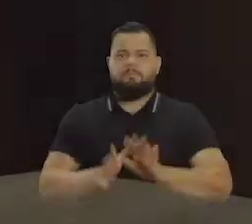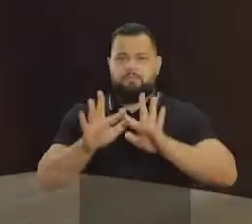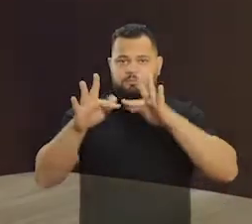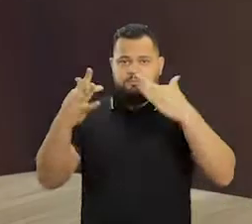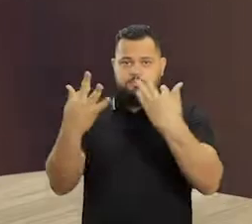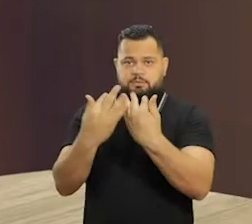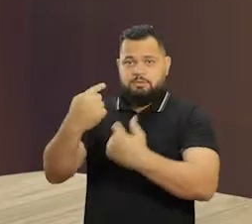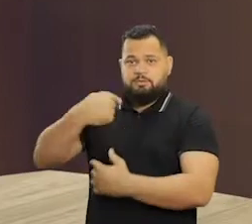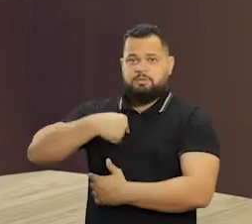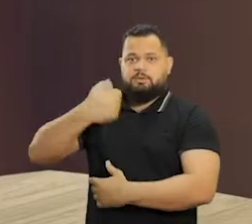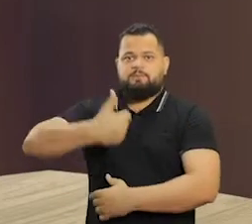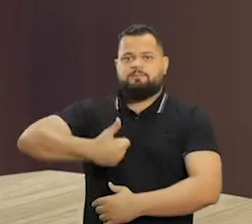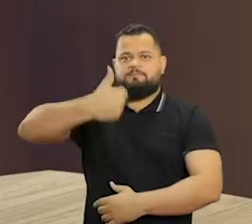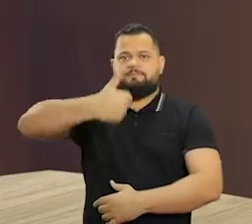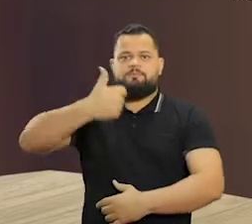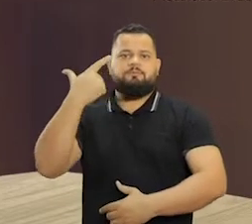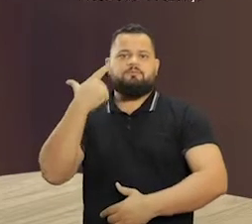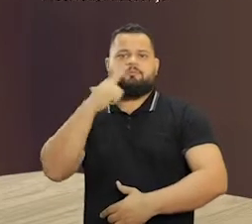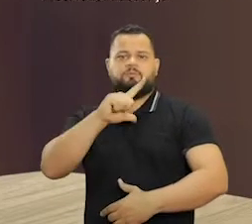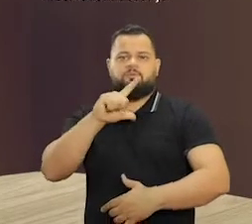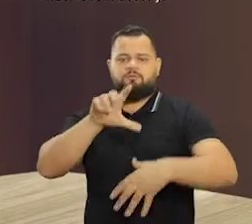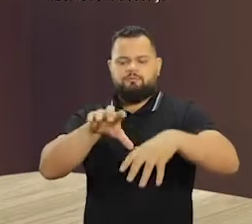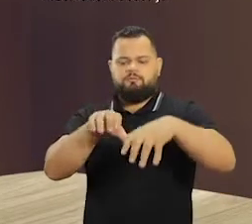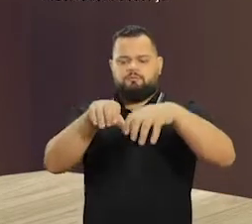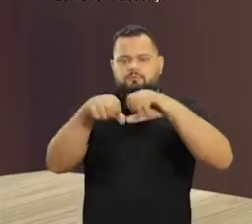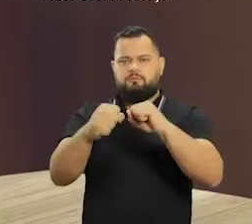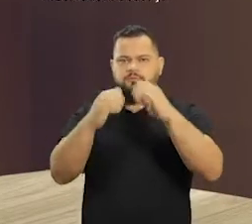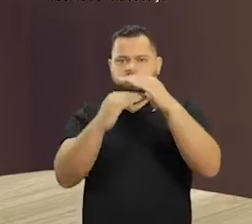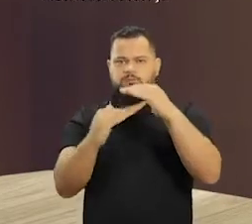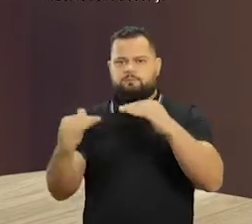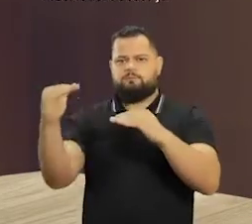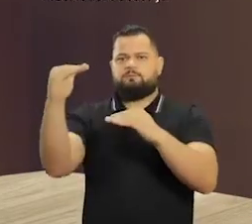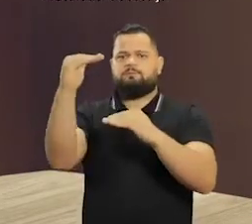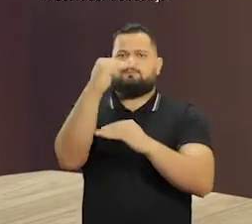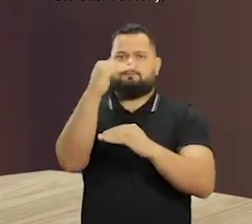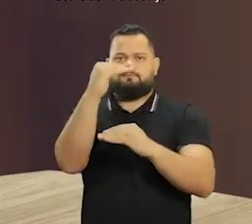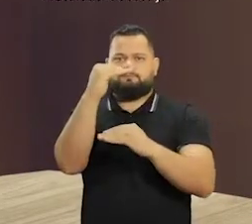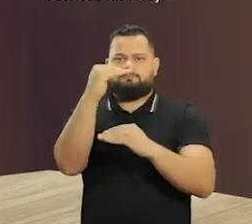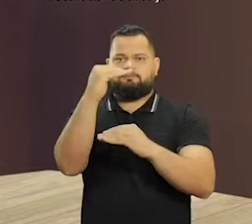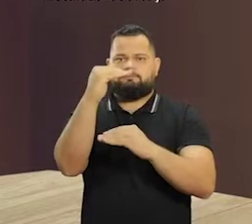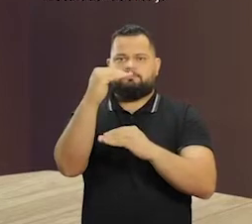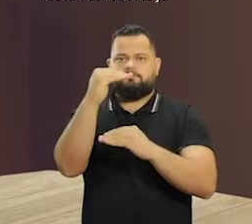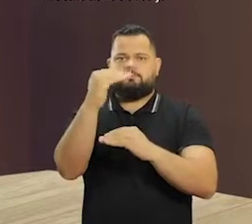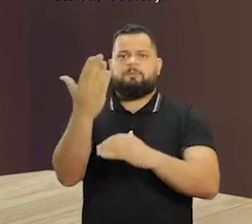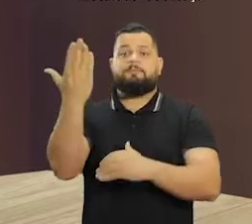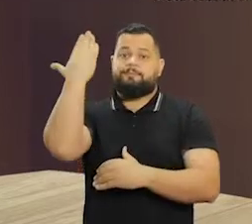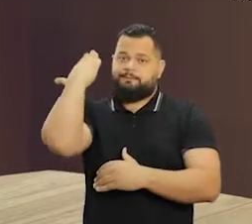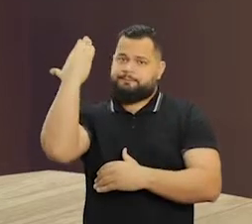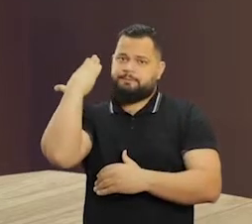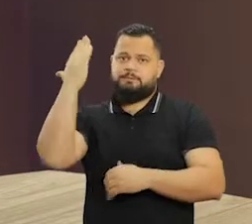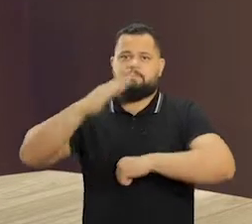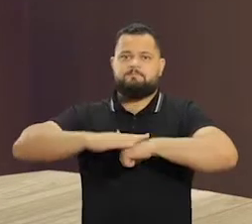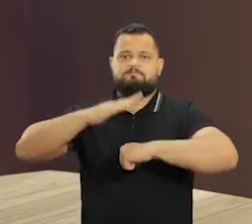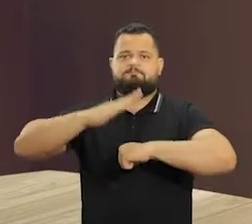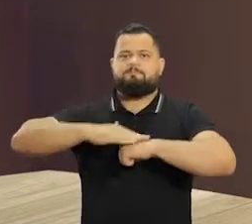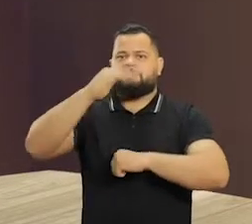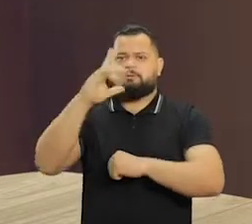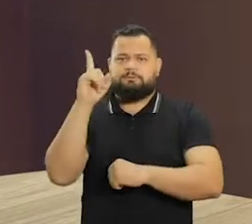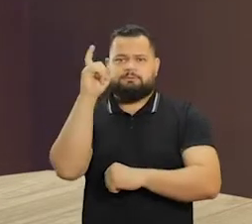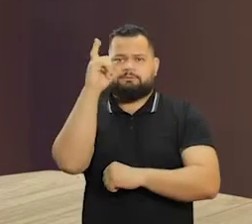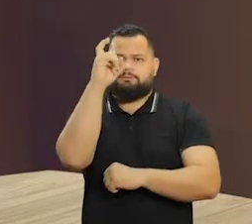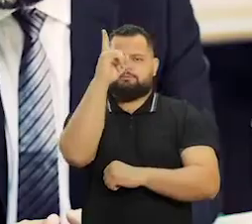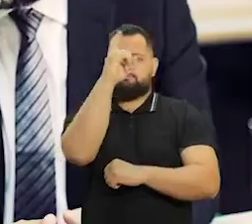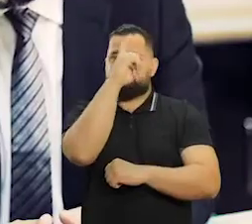Fui o primeiro da minha família a conseguir fazer um curso superior, numa época em que tudo era muito